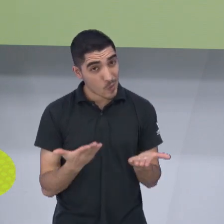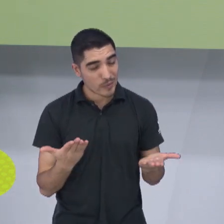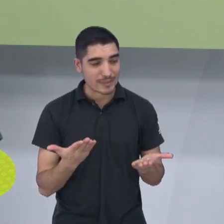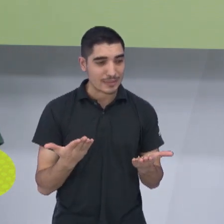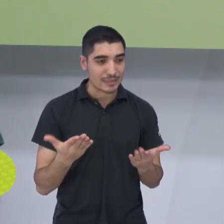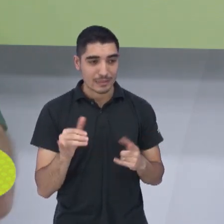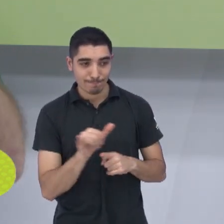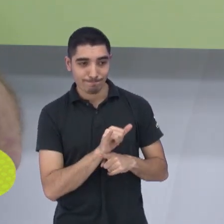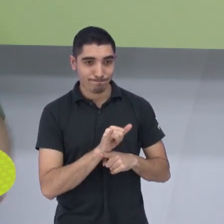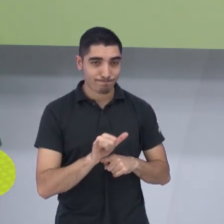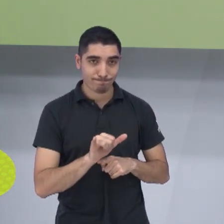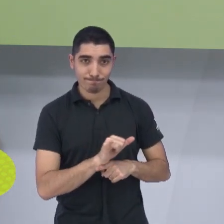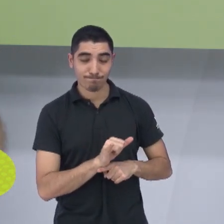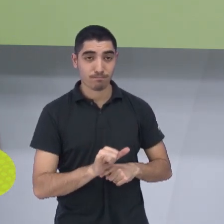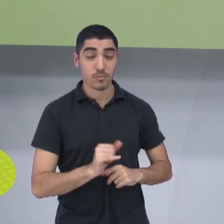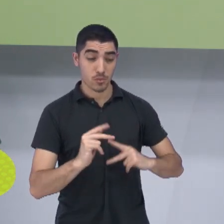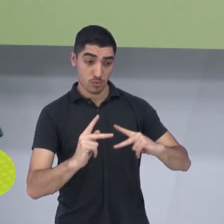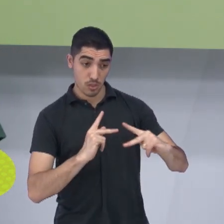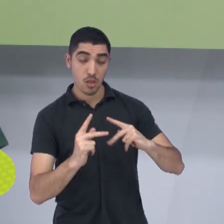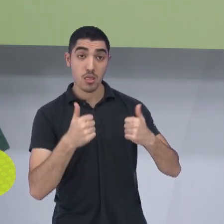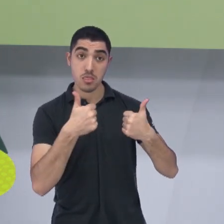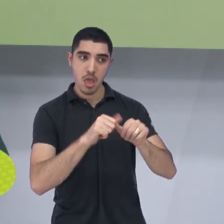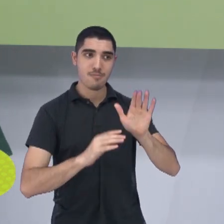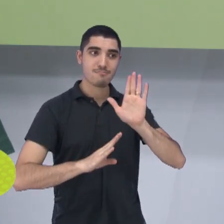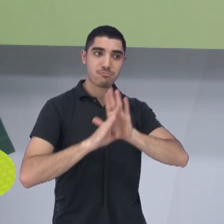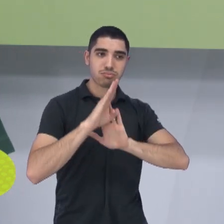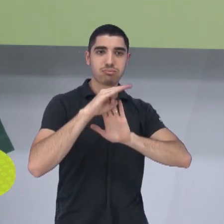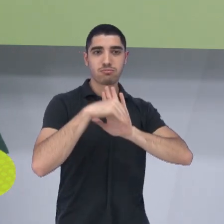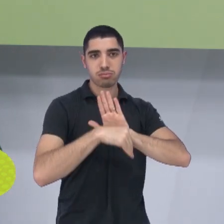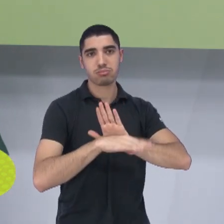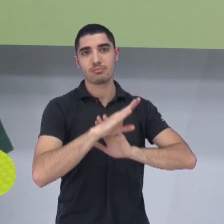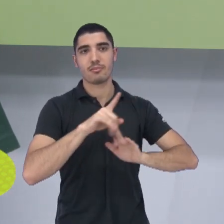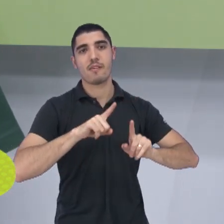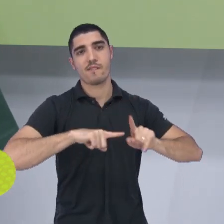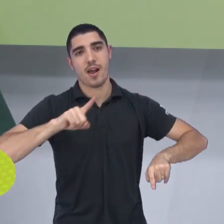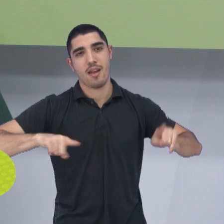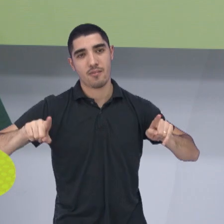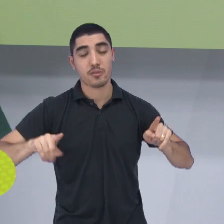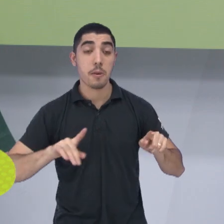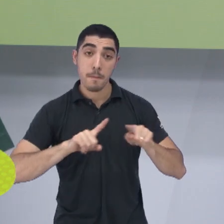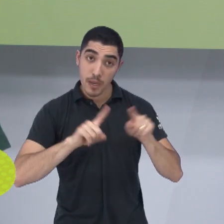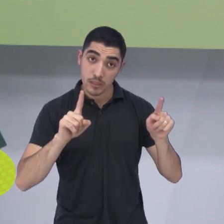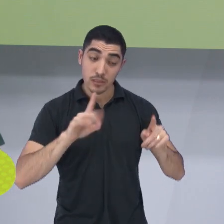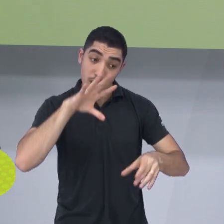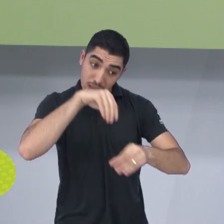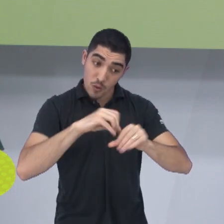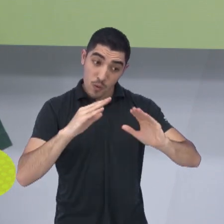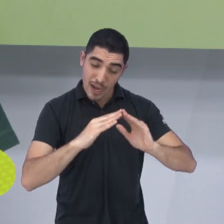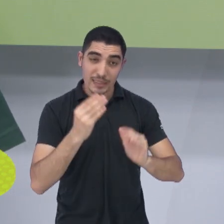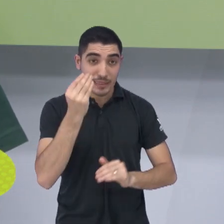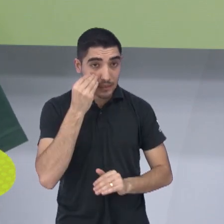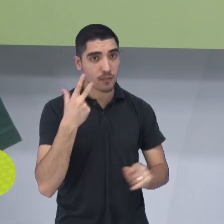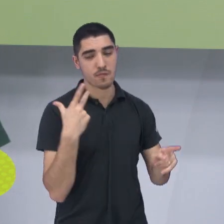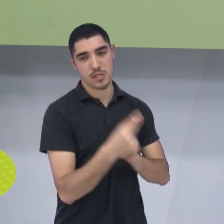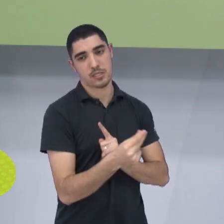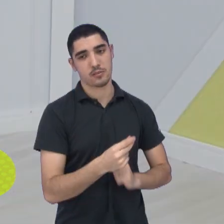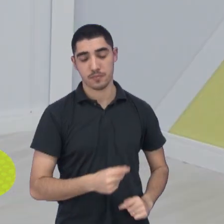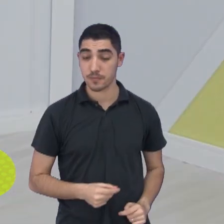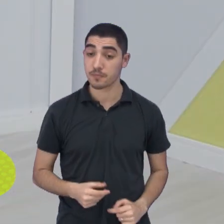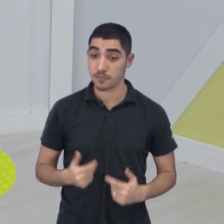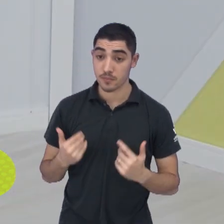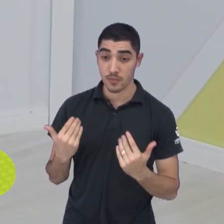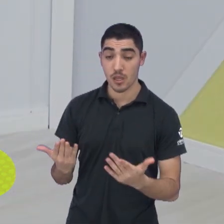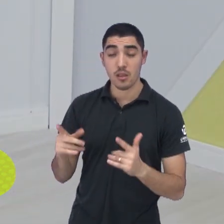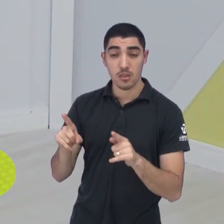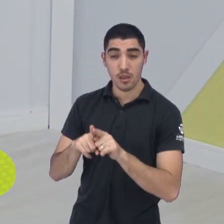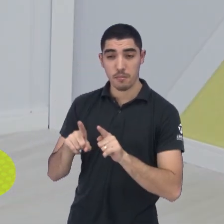situação aí. O São José que vem numa frequência de altos e baixos aí, mas tem que tentar fazer valer o fator casa para conseguir a vitória. Além de você perder